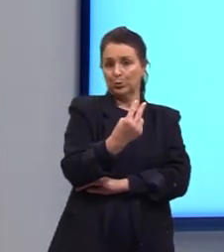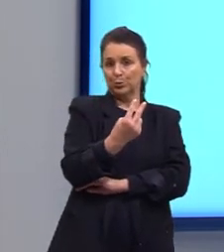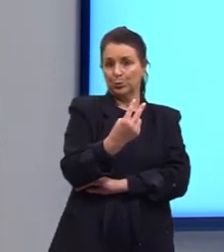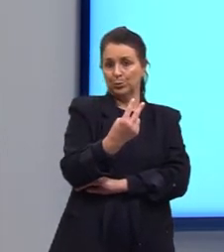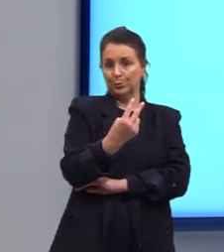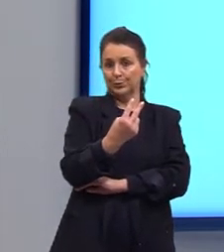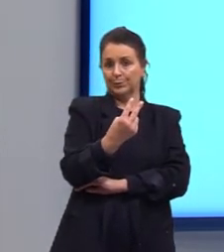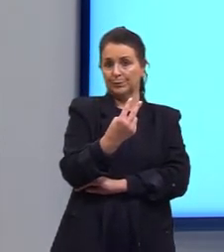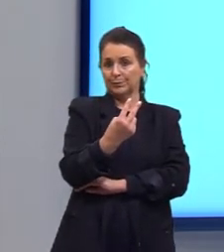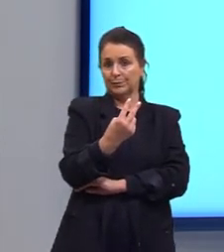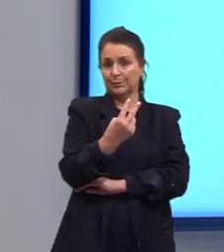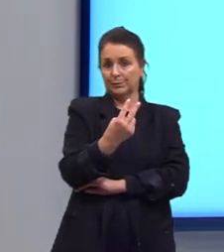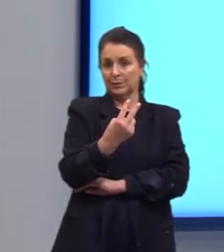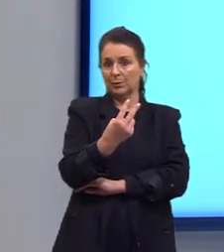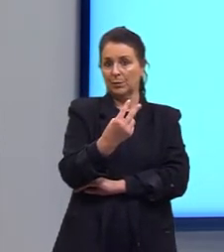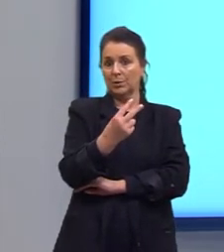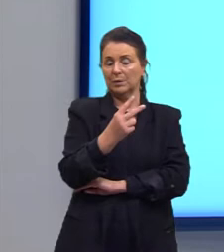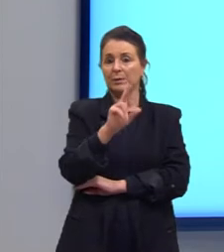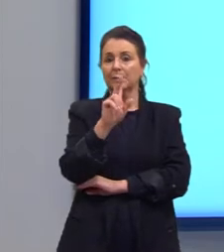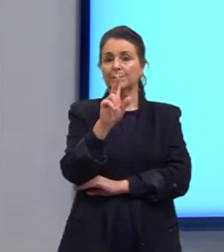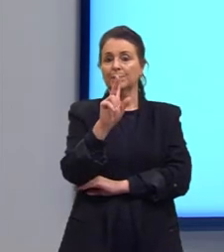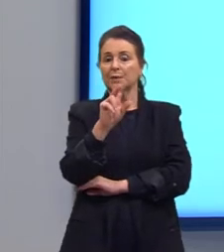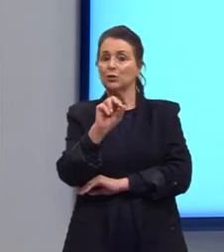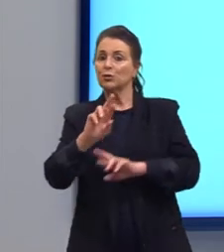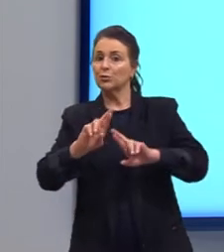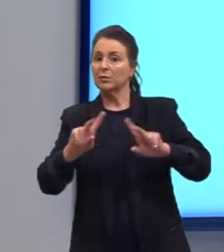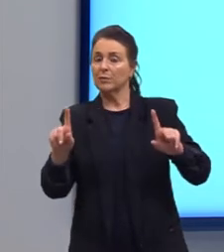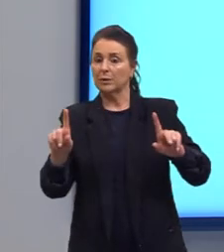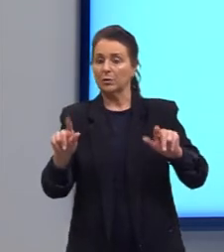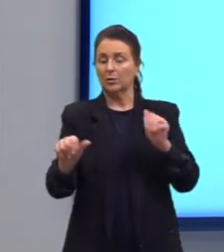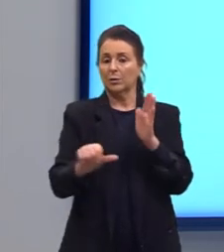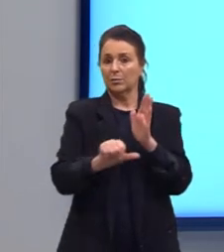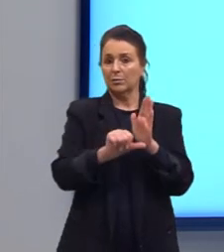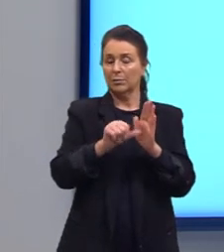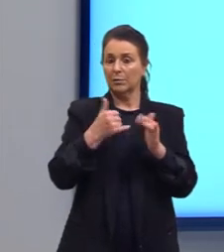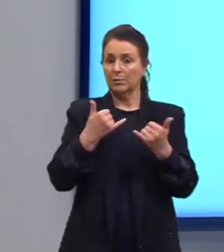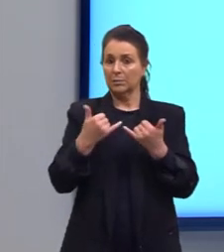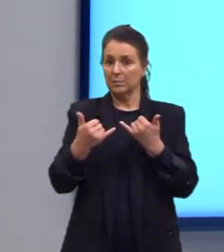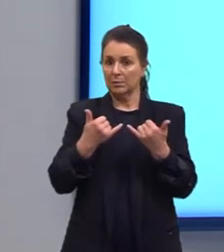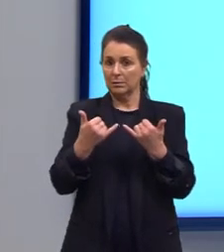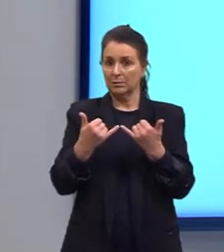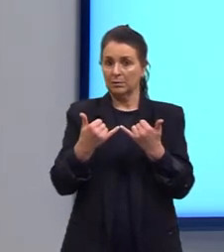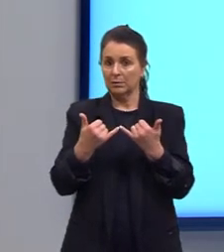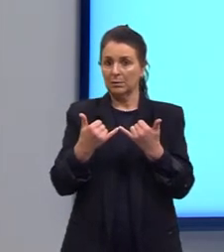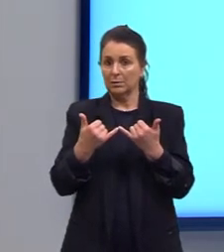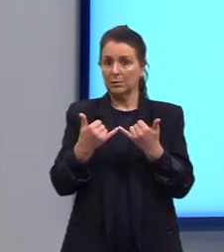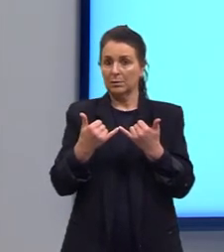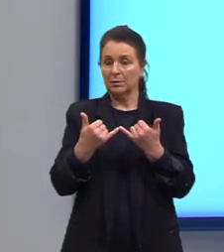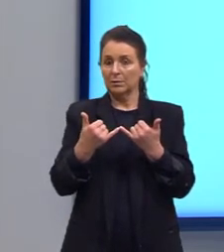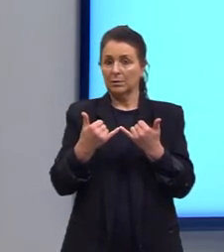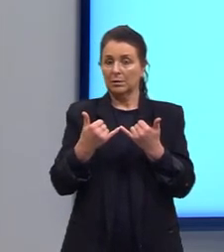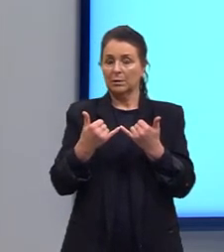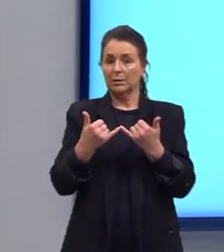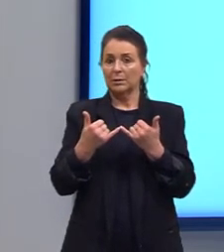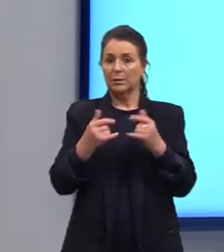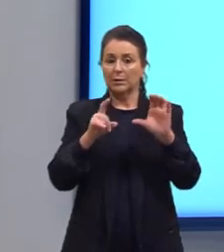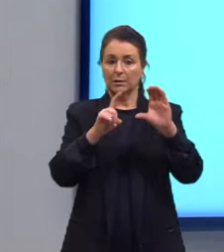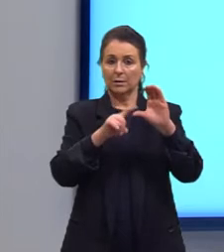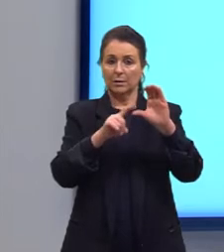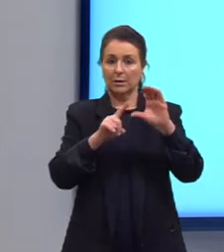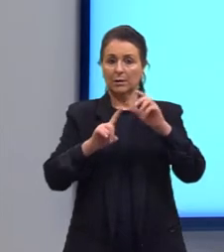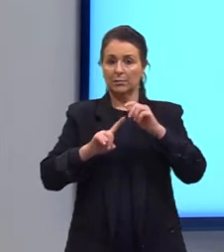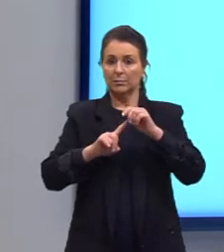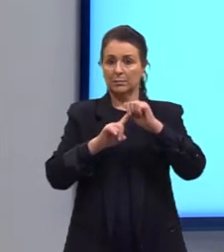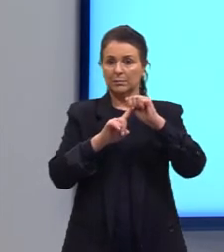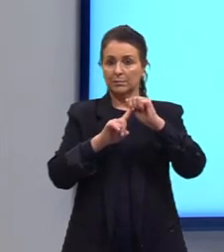dois halogênios diferentes no caso deste primeiro exemplo tá eu tenho ali a minha cadeia principal